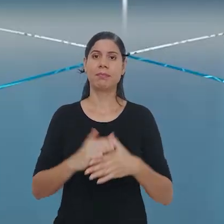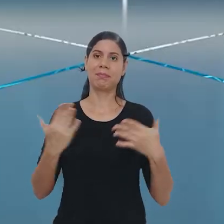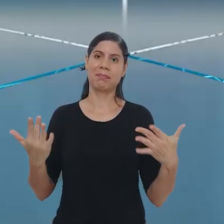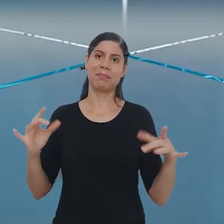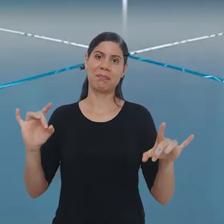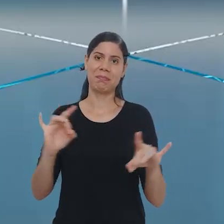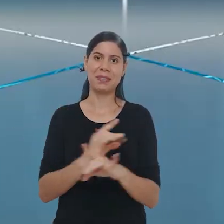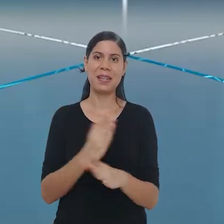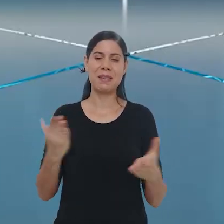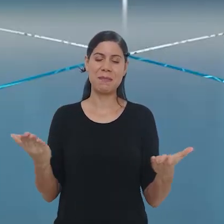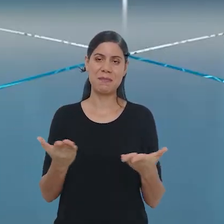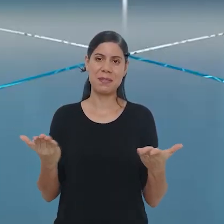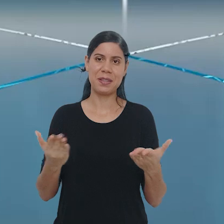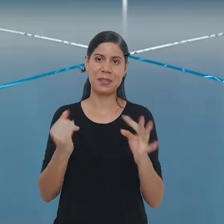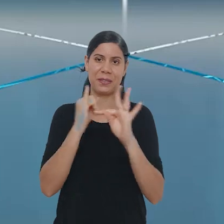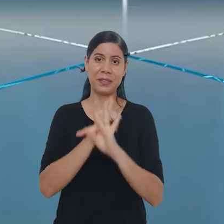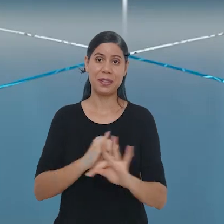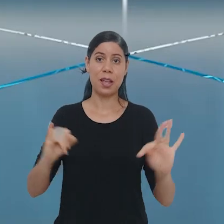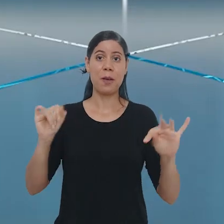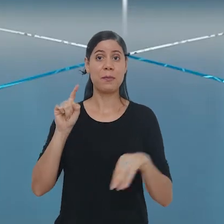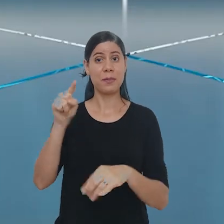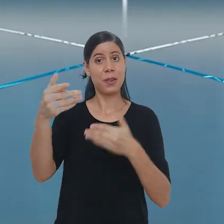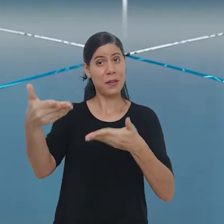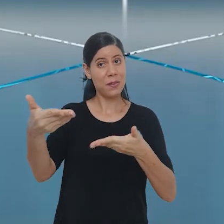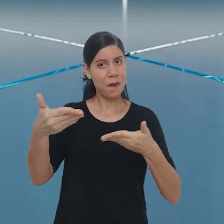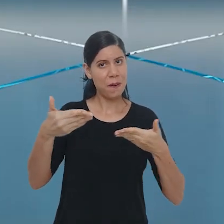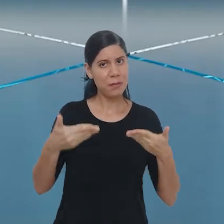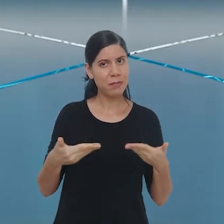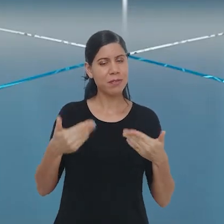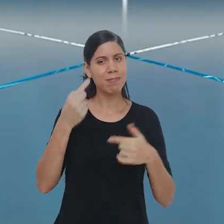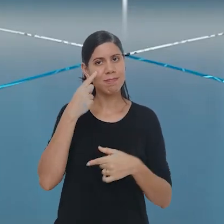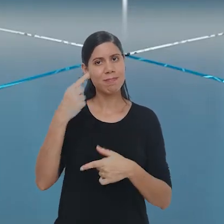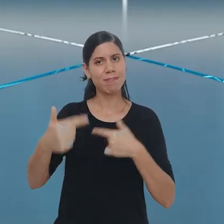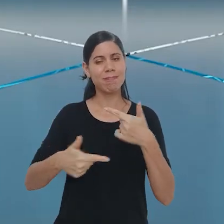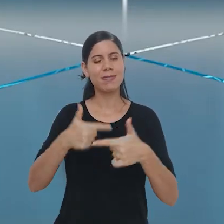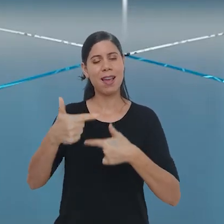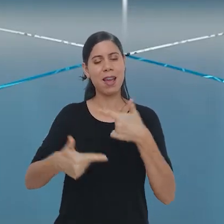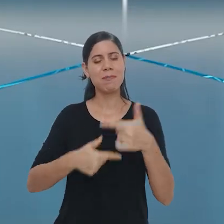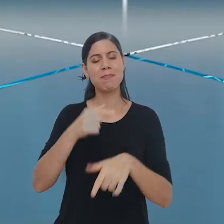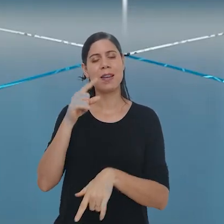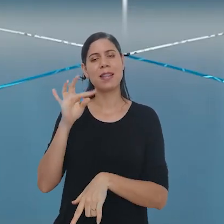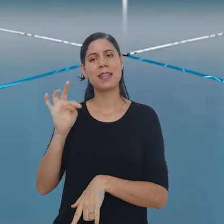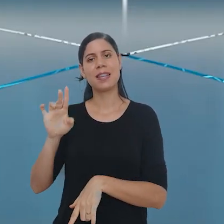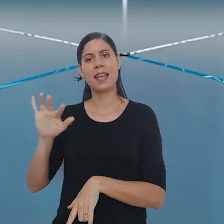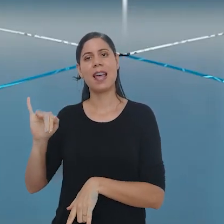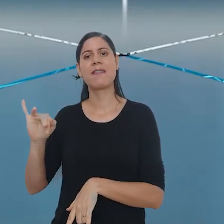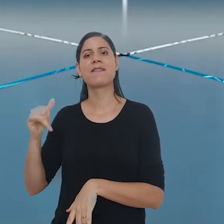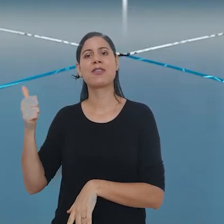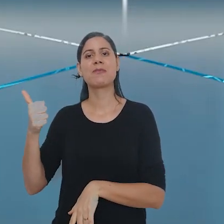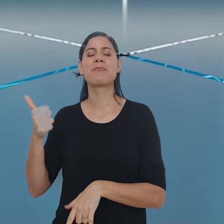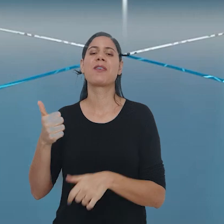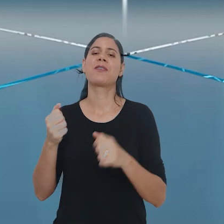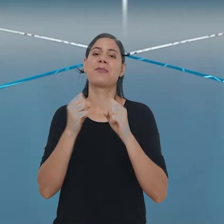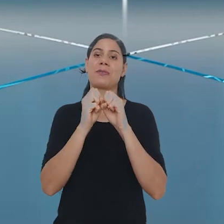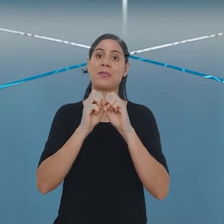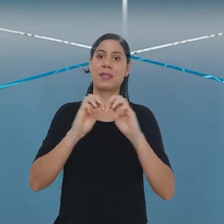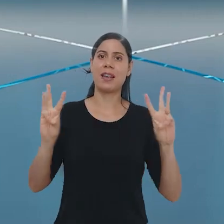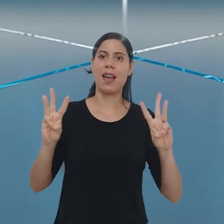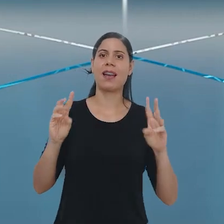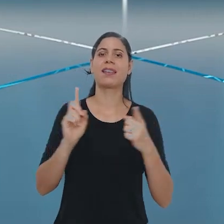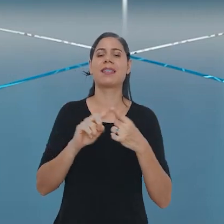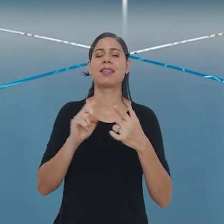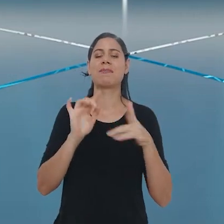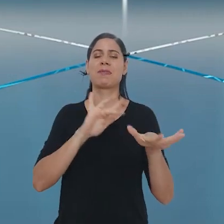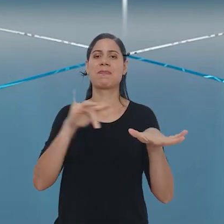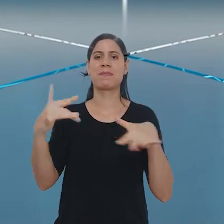Essa edição termina agora, mas você está convidado a acompanhar o trabalho do TRF1 no site do Tribunal e também nas